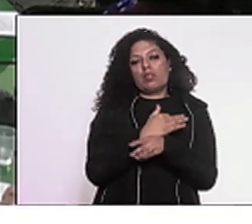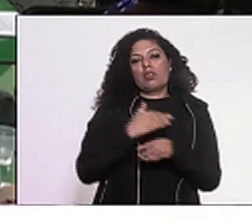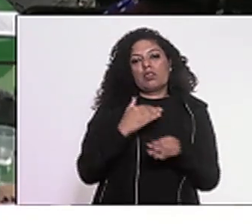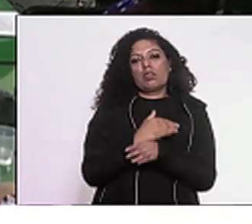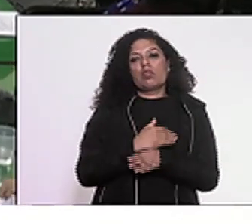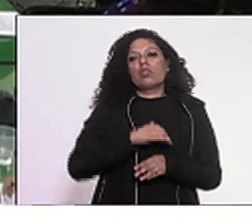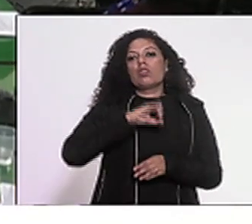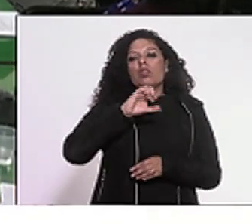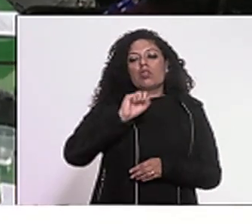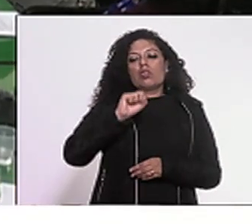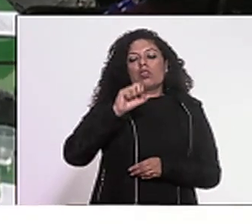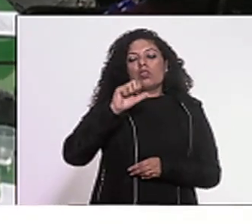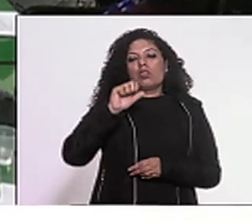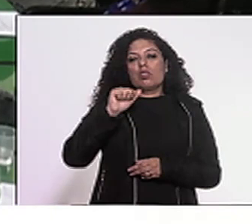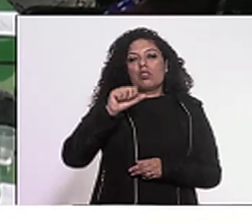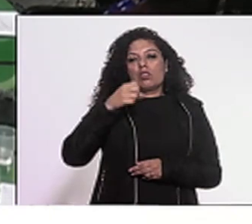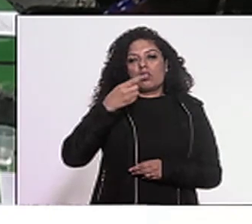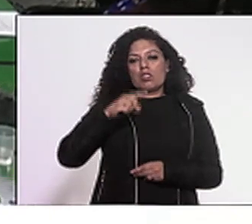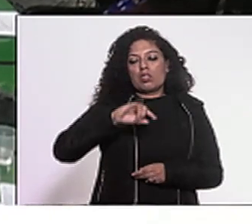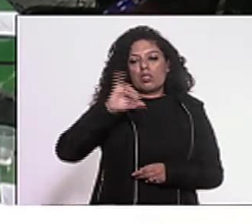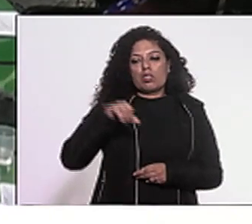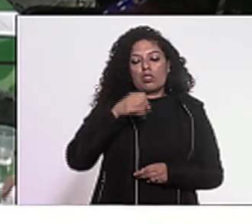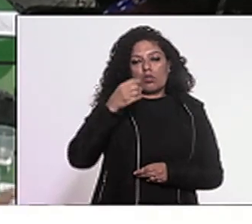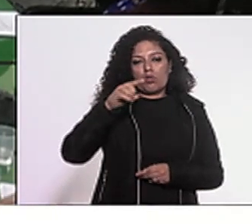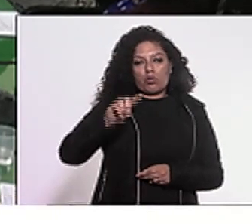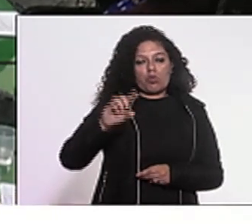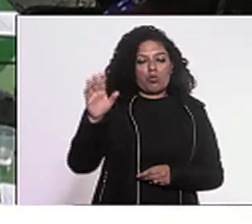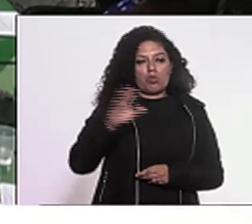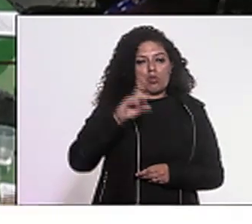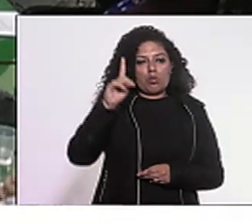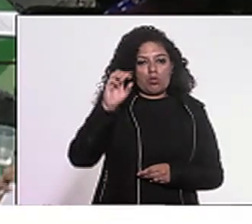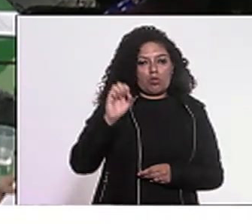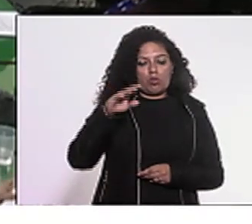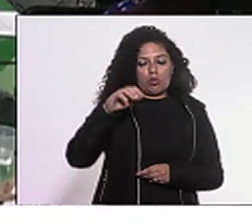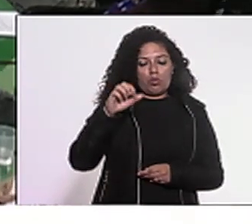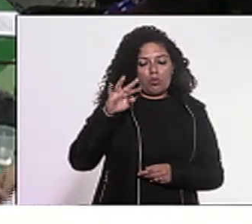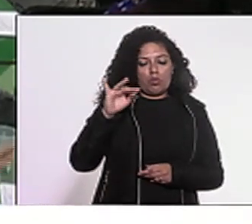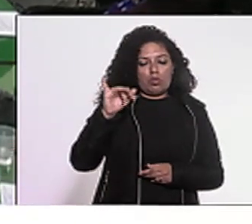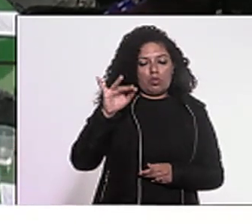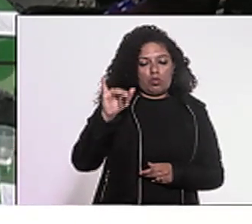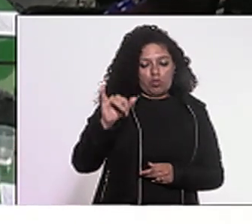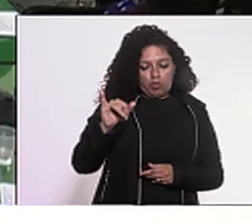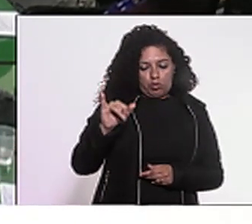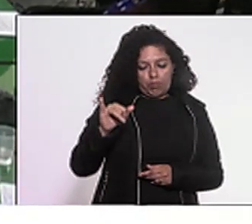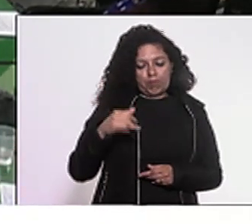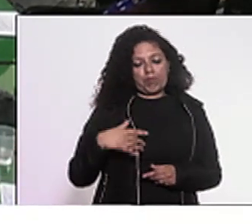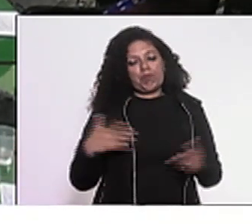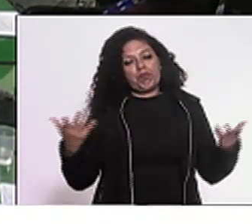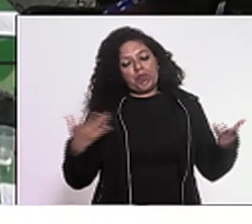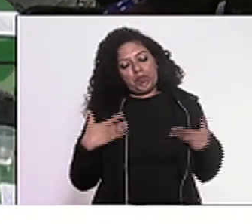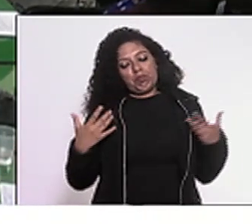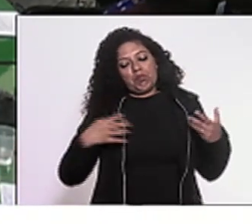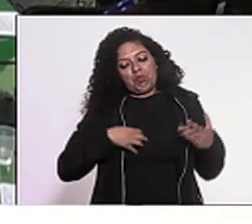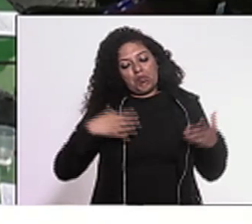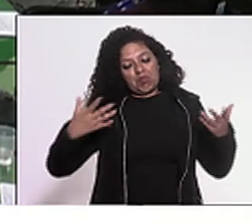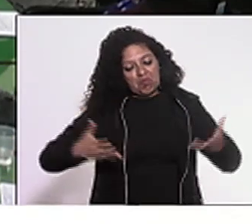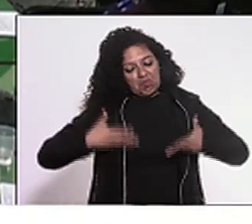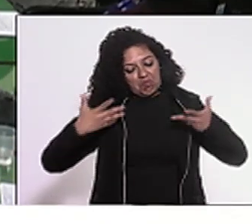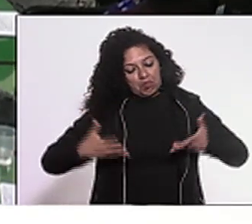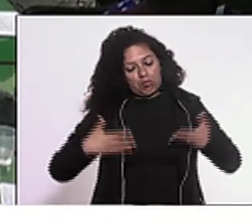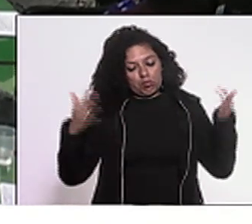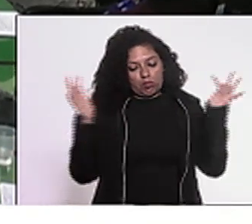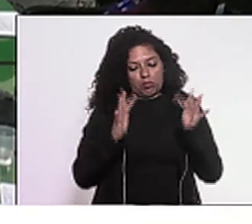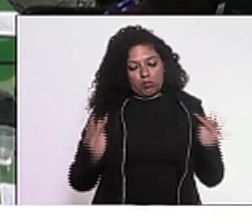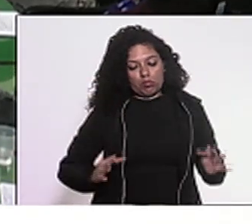Meriti. E eu estou muito feliz e muito satisfeita. Cumprimento ao deputado pela iniciativa, cumprimento a todos que